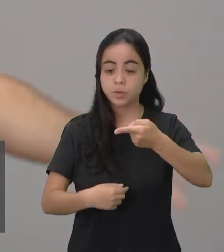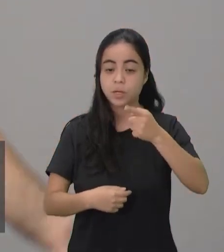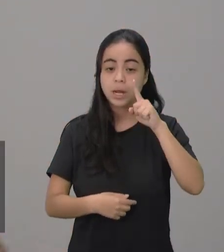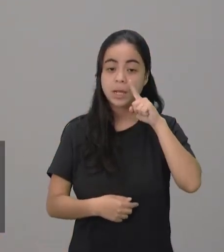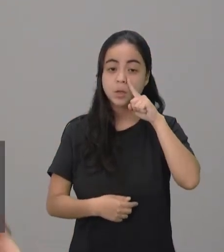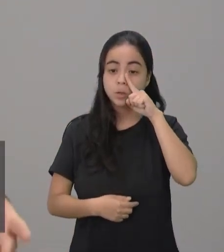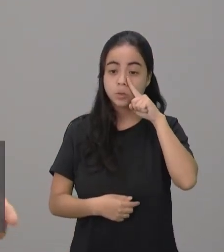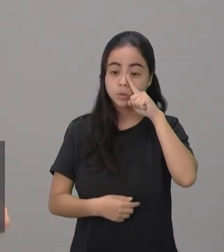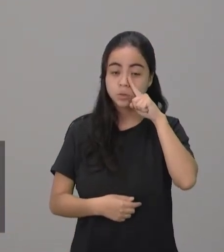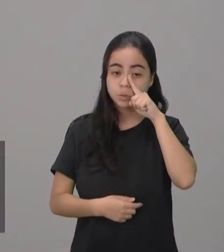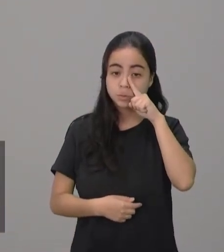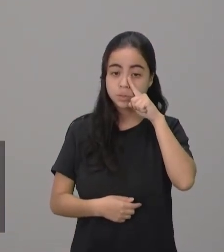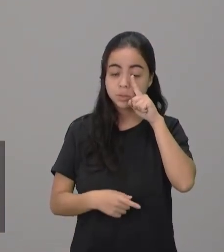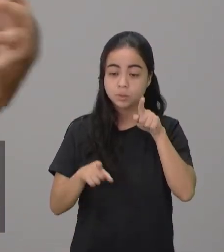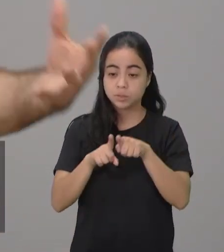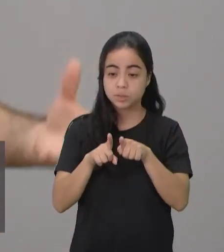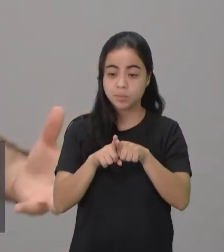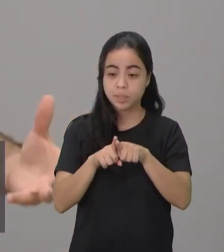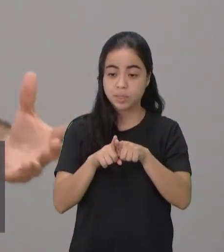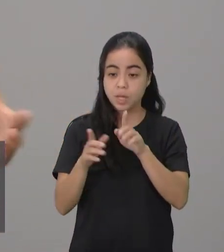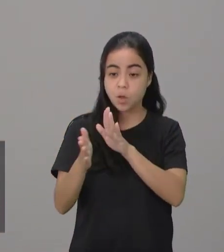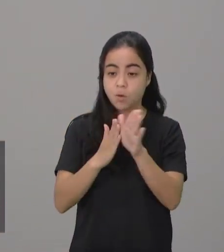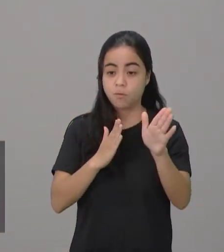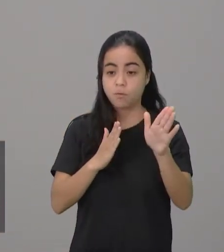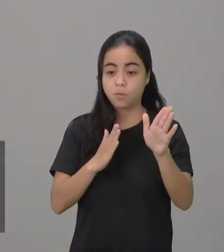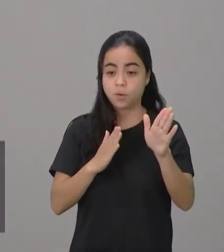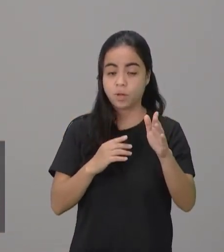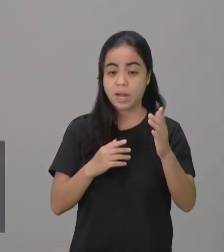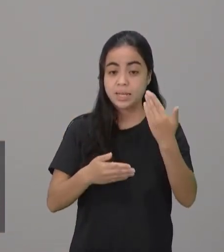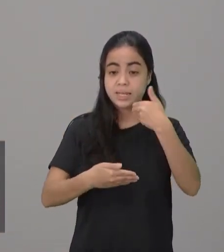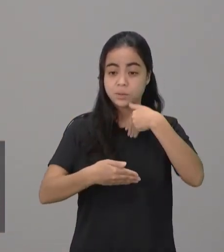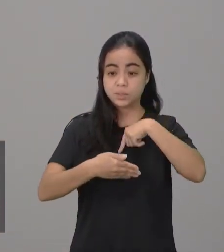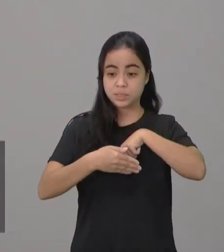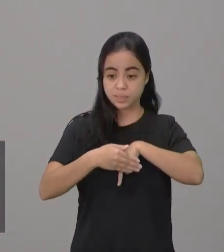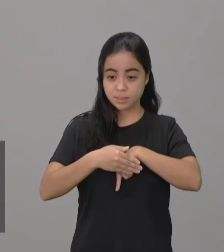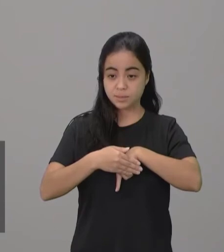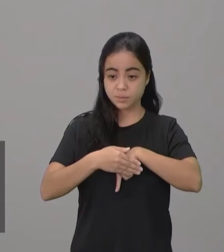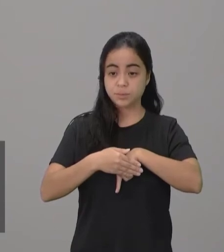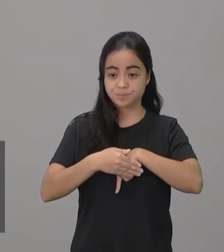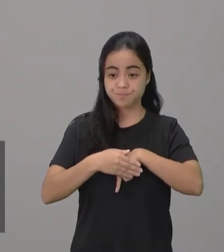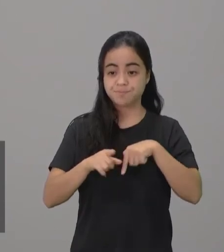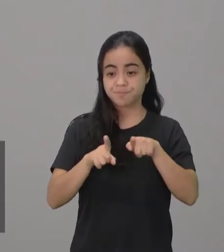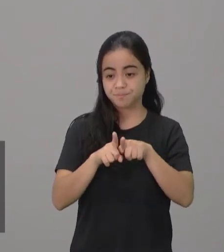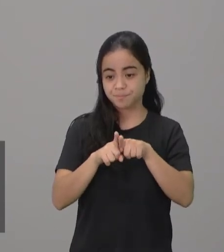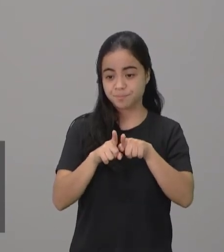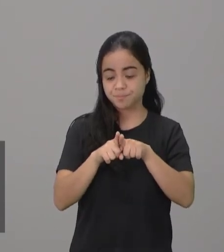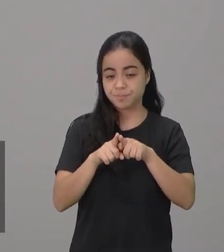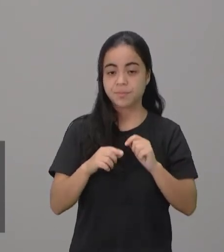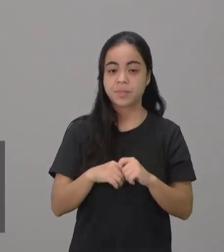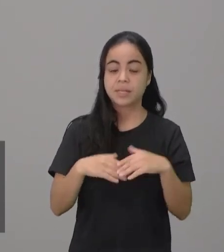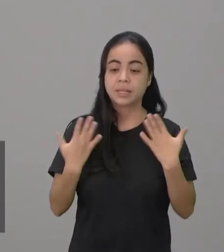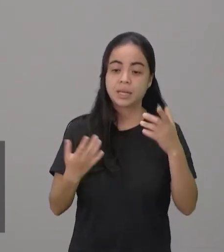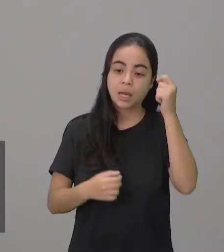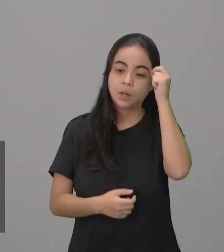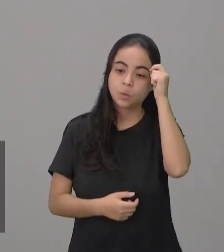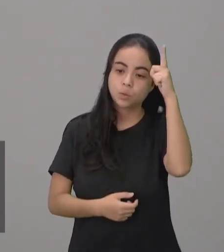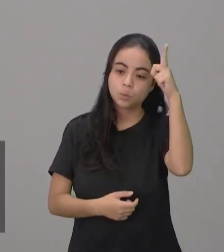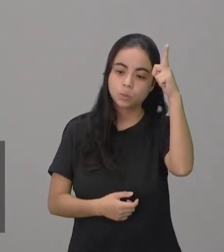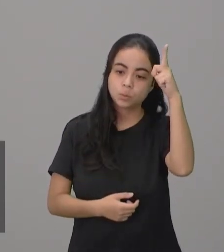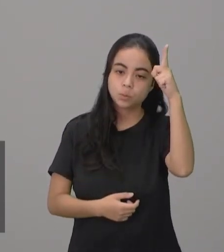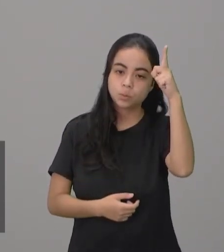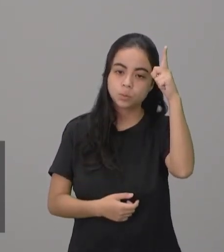perigos que estão fora da gente e aqueles perigos que estão dentro da gente. Então, a própria cultura